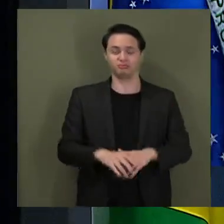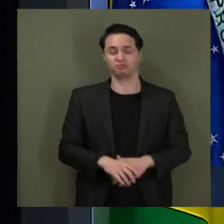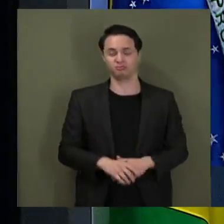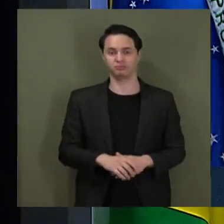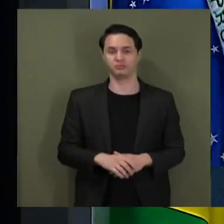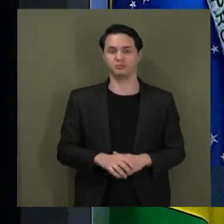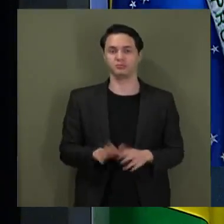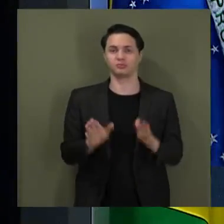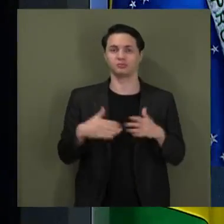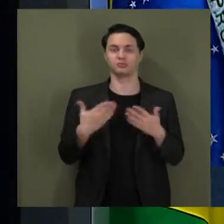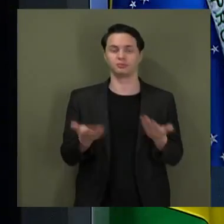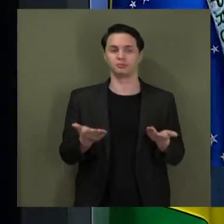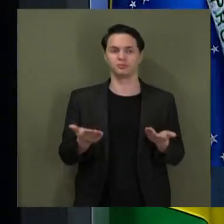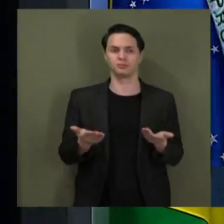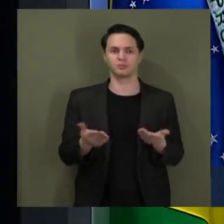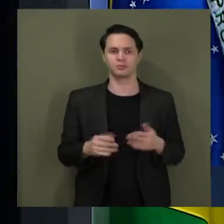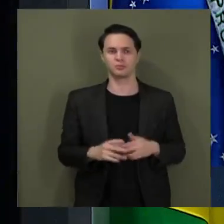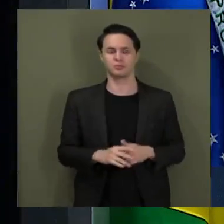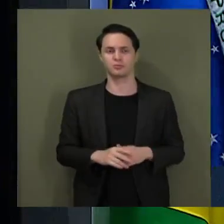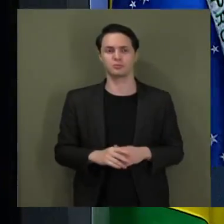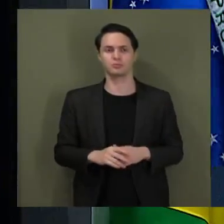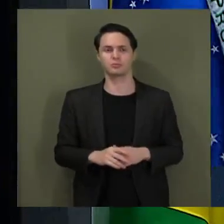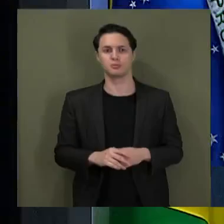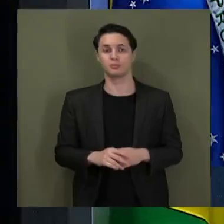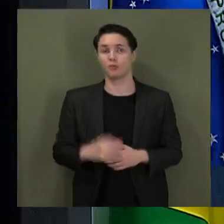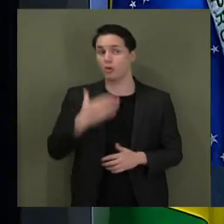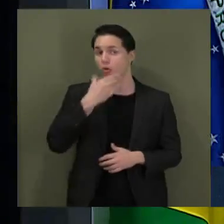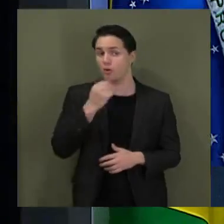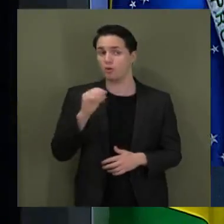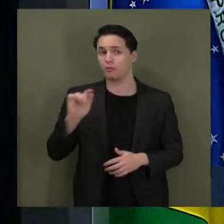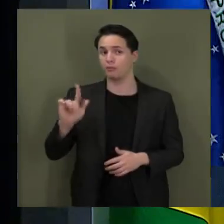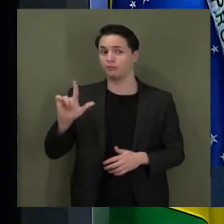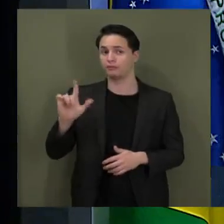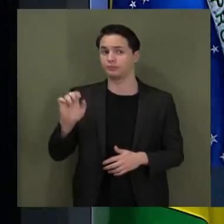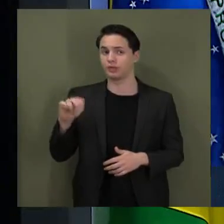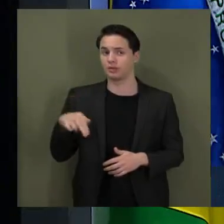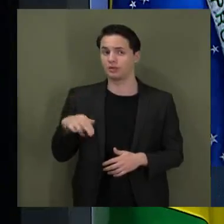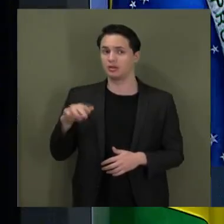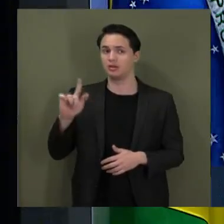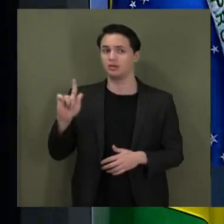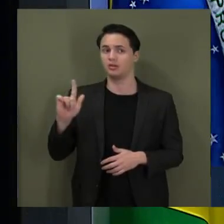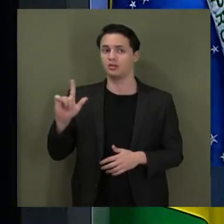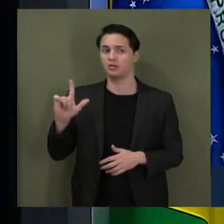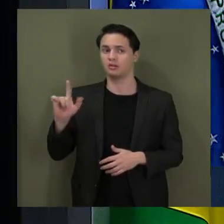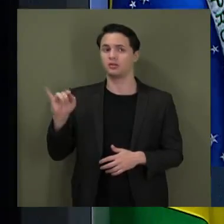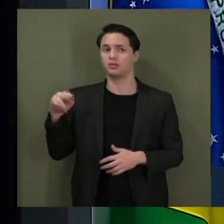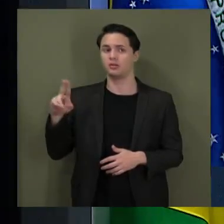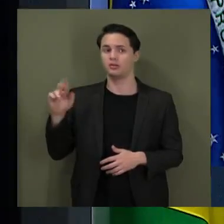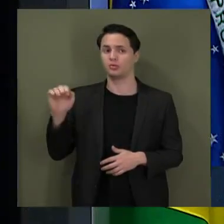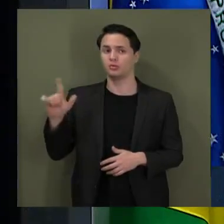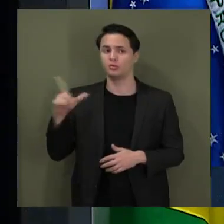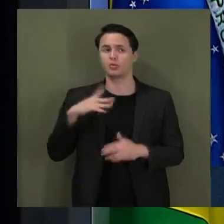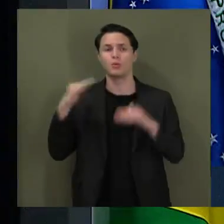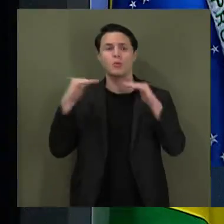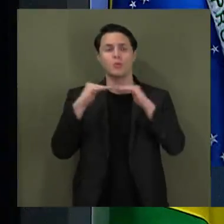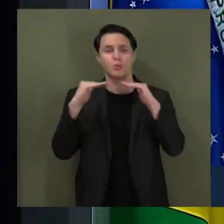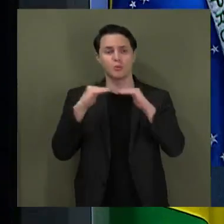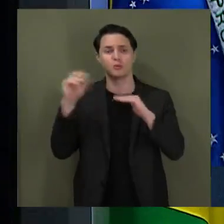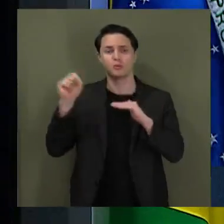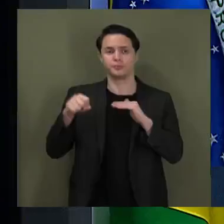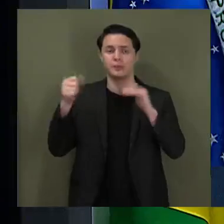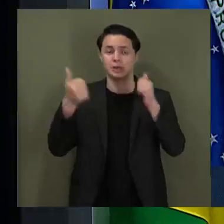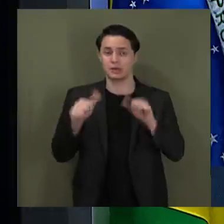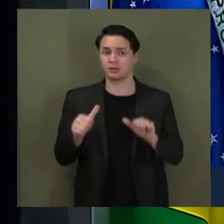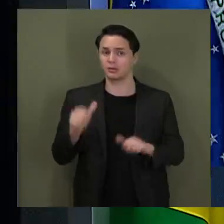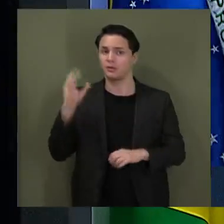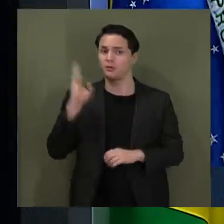Então, o próprio Glenn Greenwald concorda com a análise de que